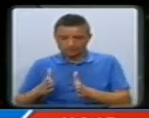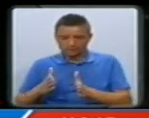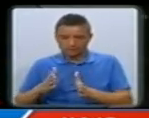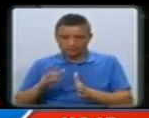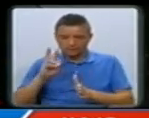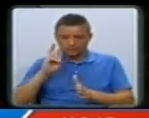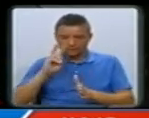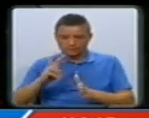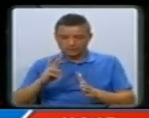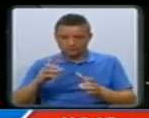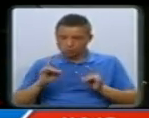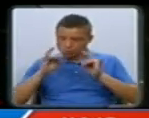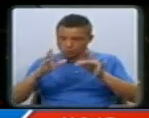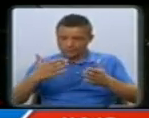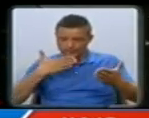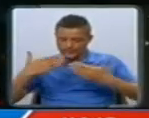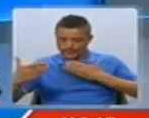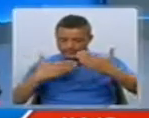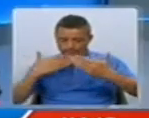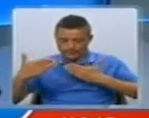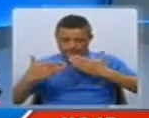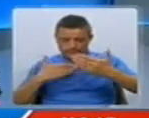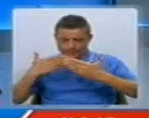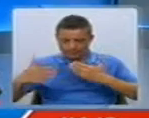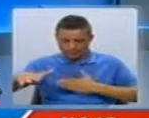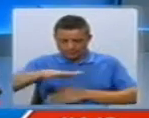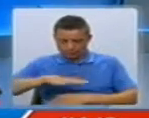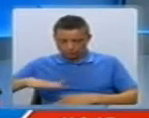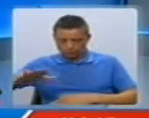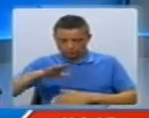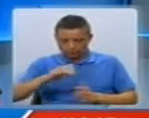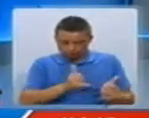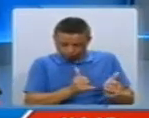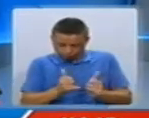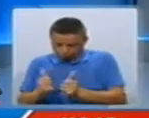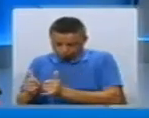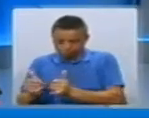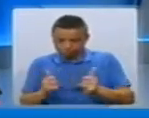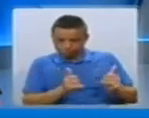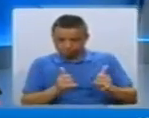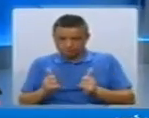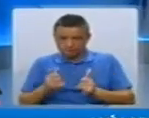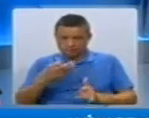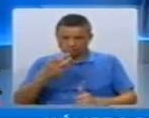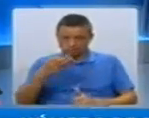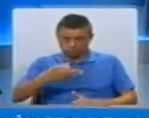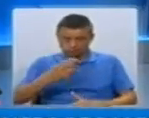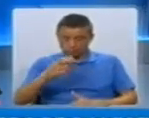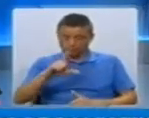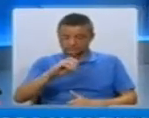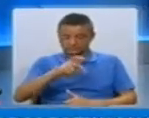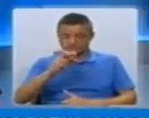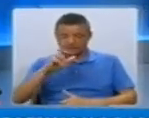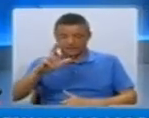vencer esta batalha contra o vento e então consegue intrometer-se em zonas mais interiores, cada vez mais próximas do pulsar. E chega até a criar